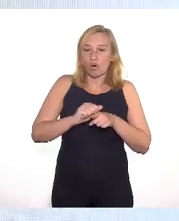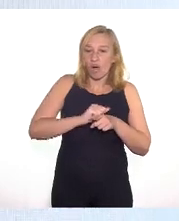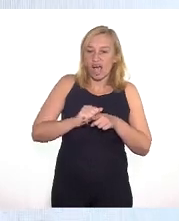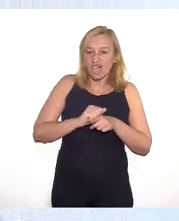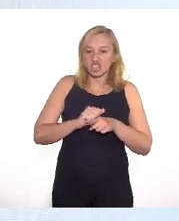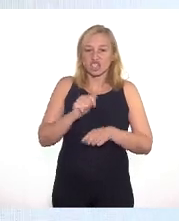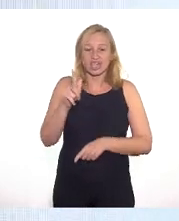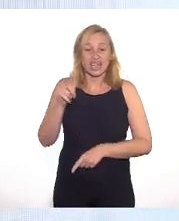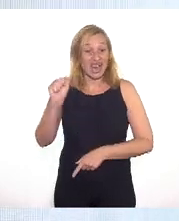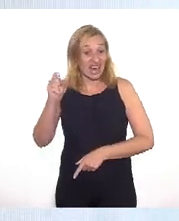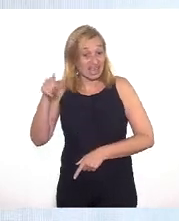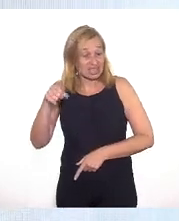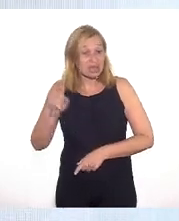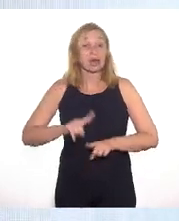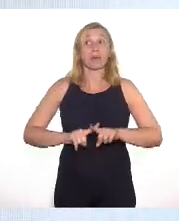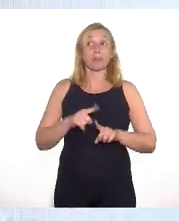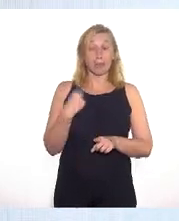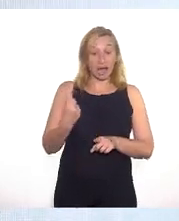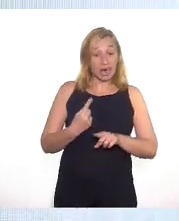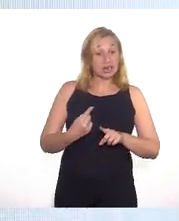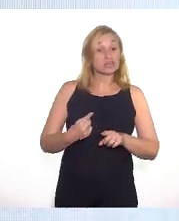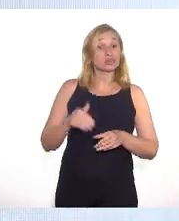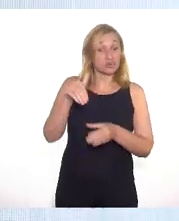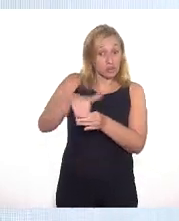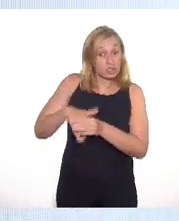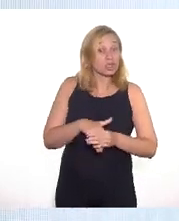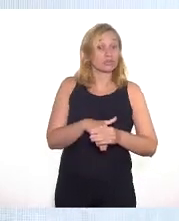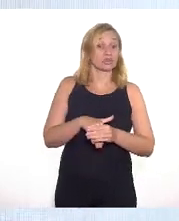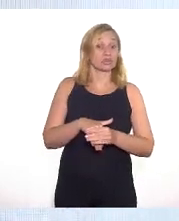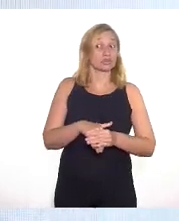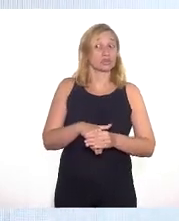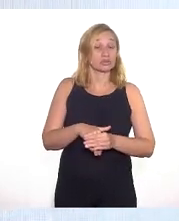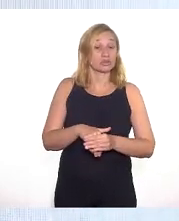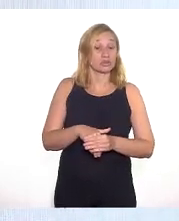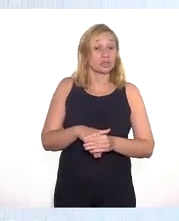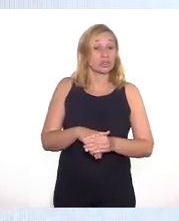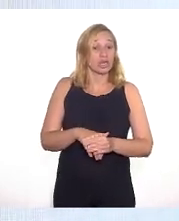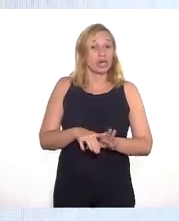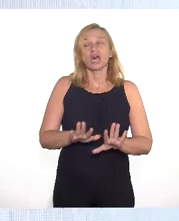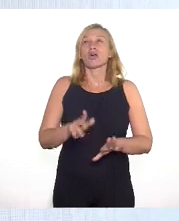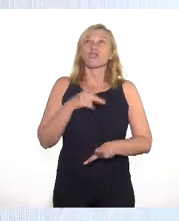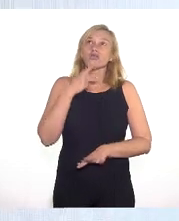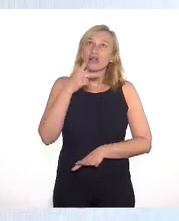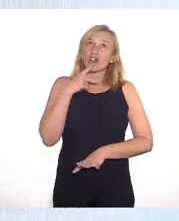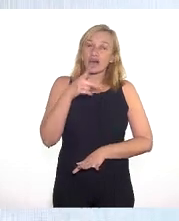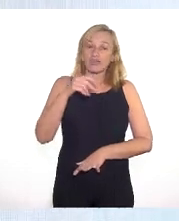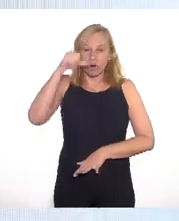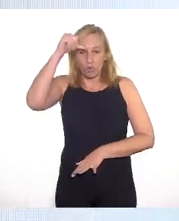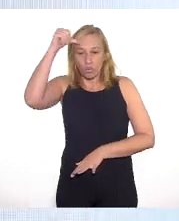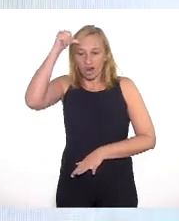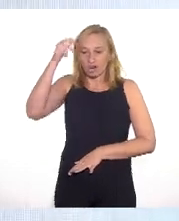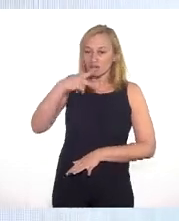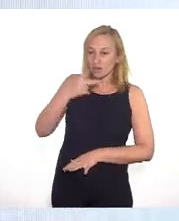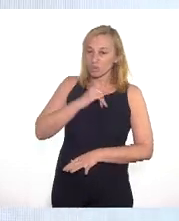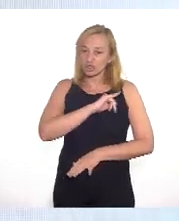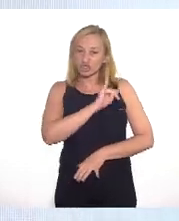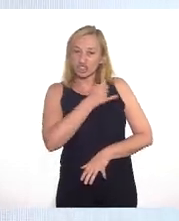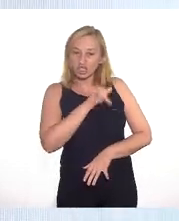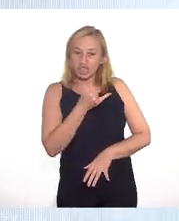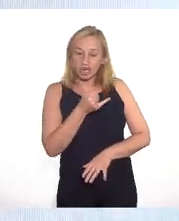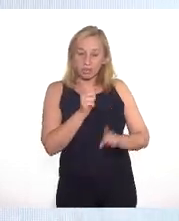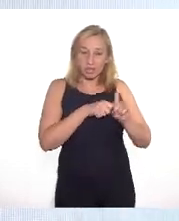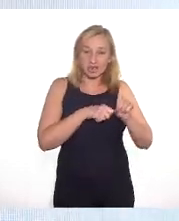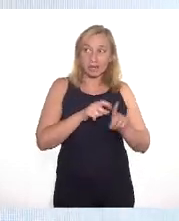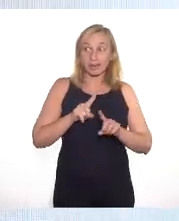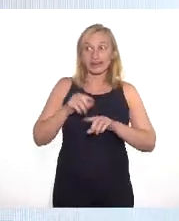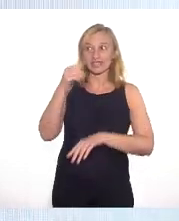lacrimogêneo. Mas nós votamos, vamos para cima e votamos. E aí eu dizia, o Cláudio fala em janeiro, mas janeiro ele esqueceu que foi